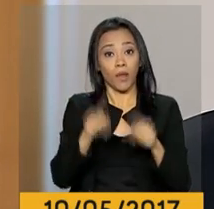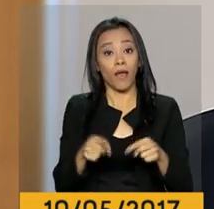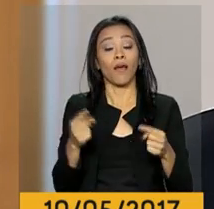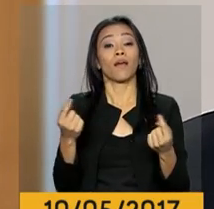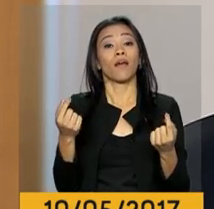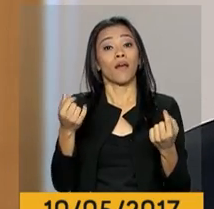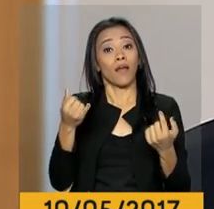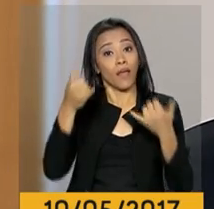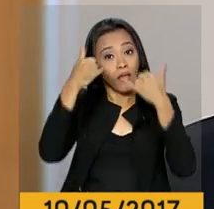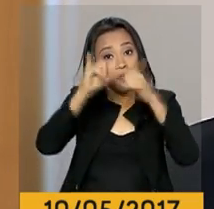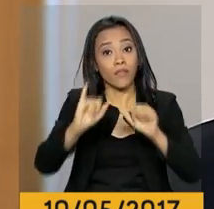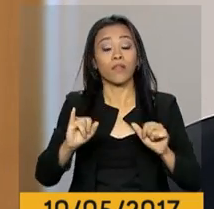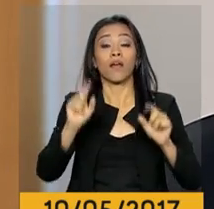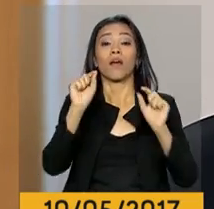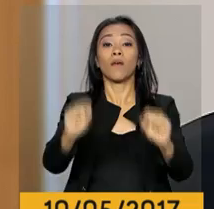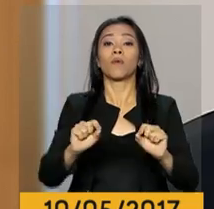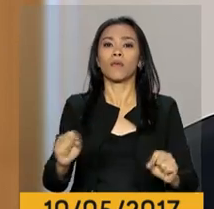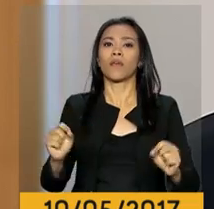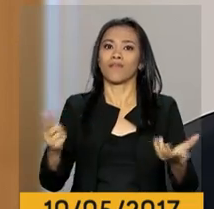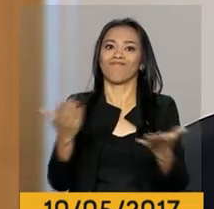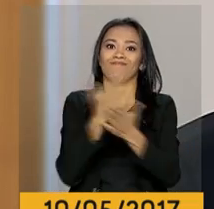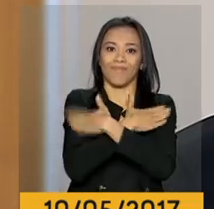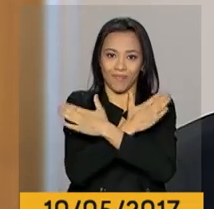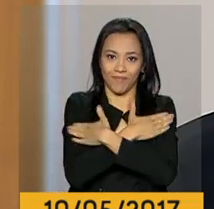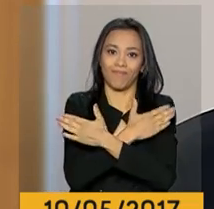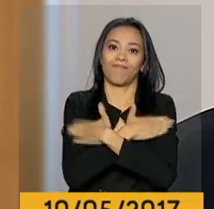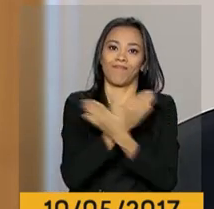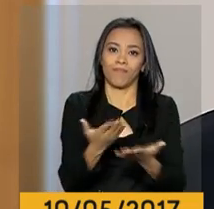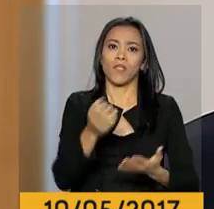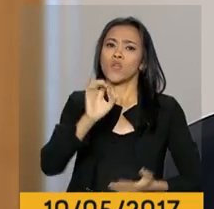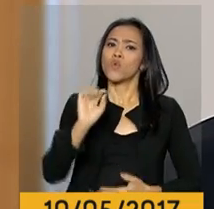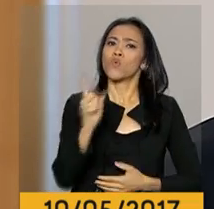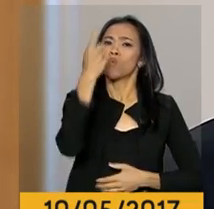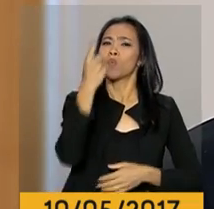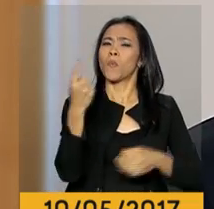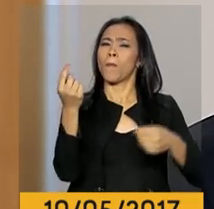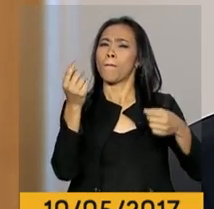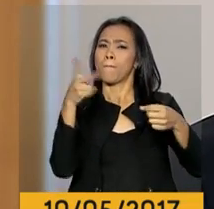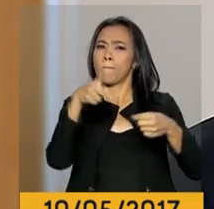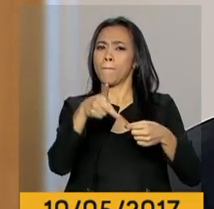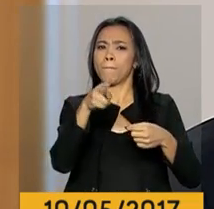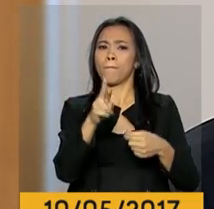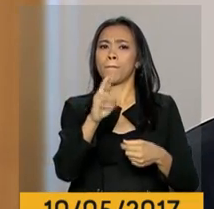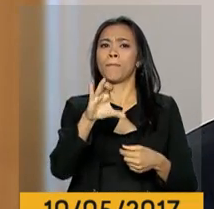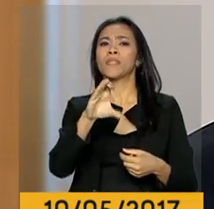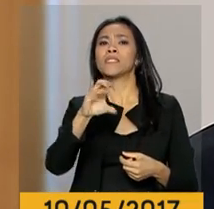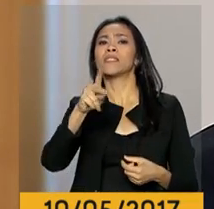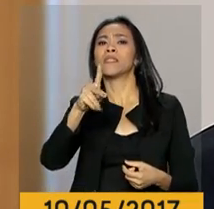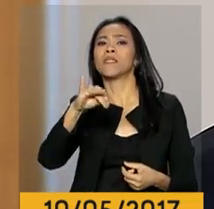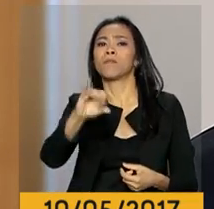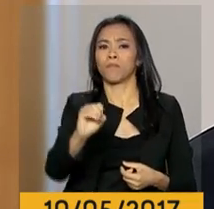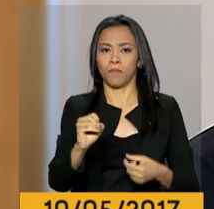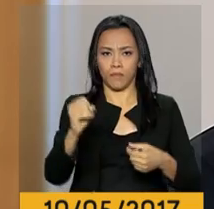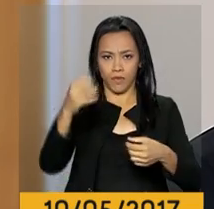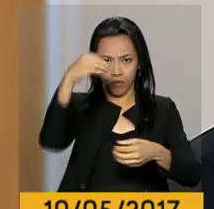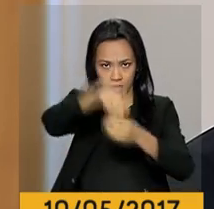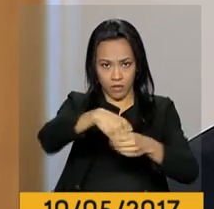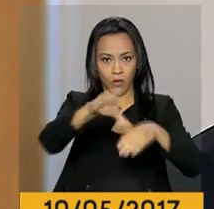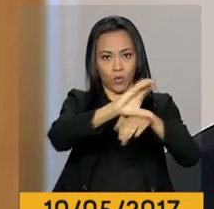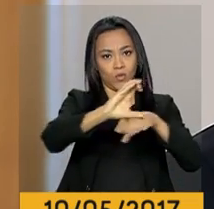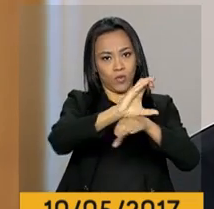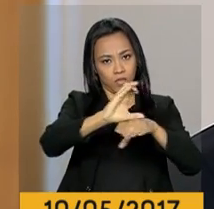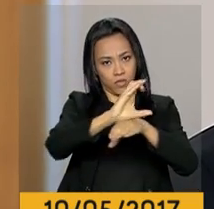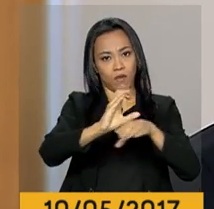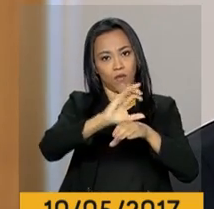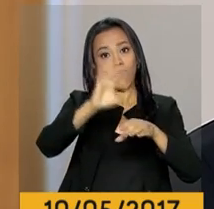desemprego que aliás um dos princípios da conção federal logo no artigo primeiro é o princípio da dignidade da pessoa humana e não